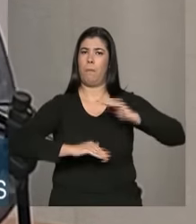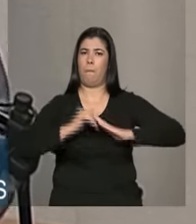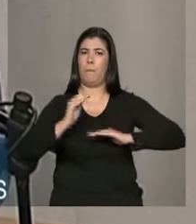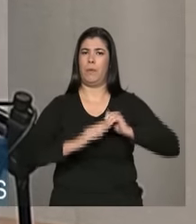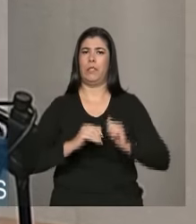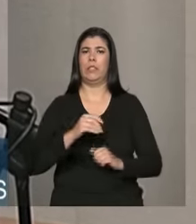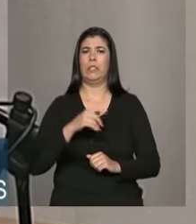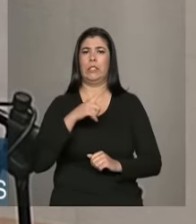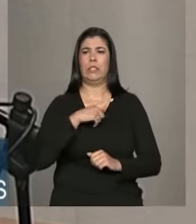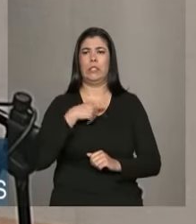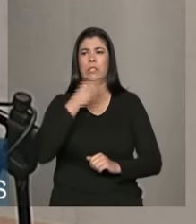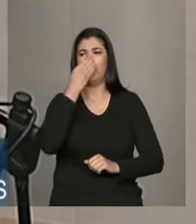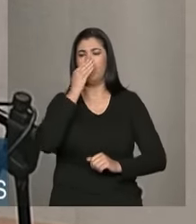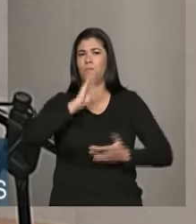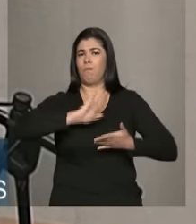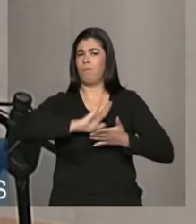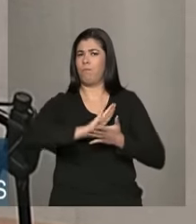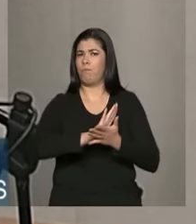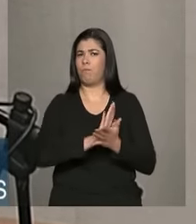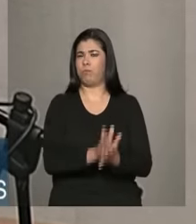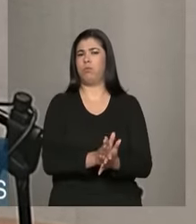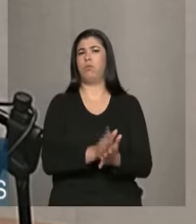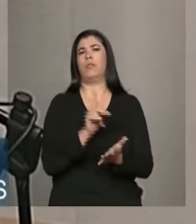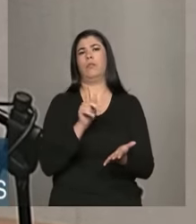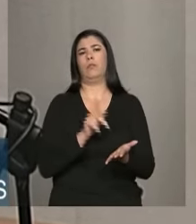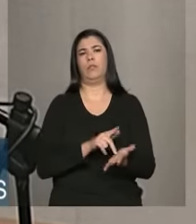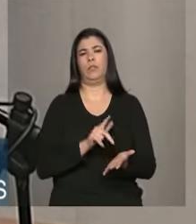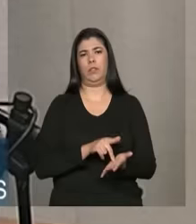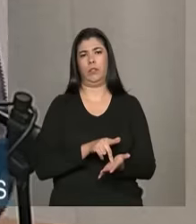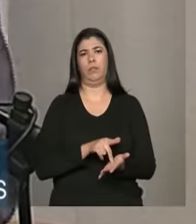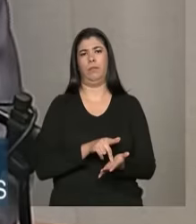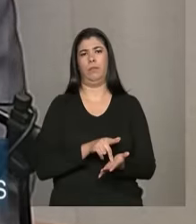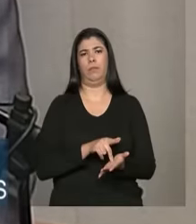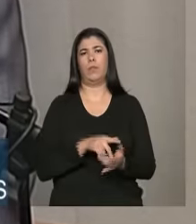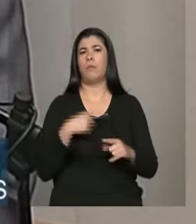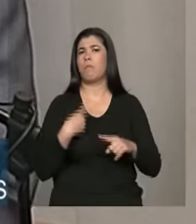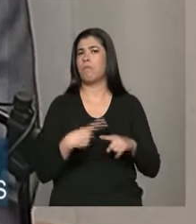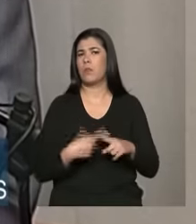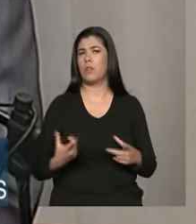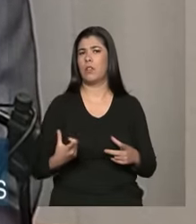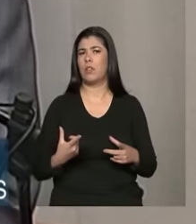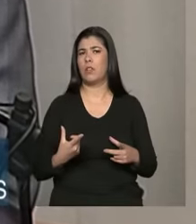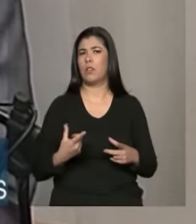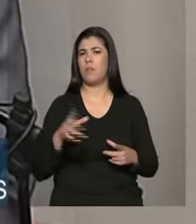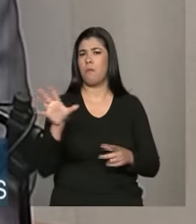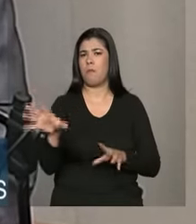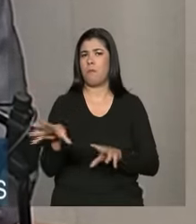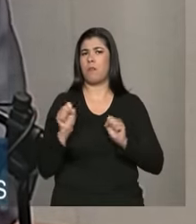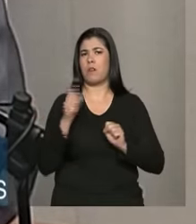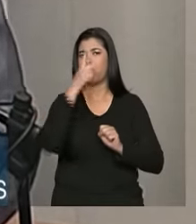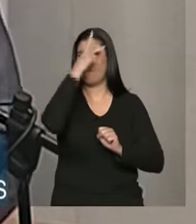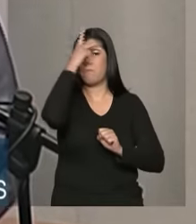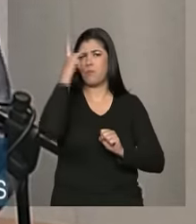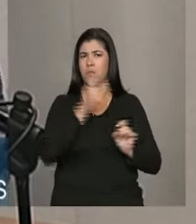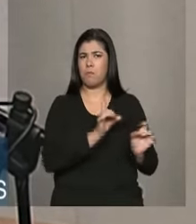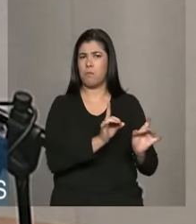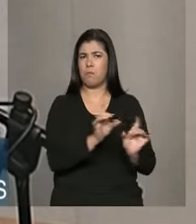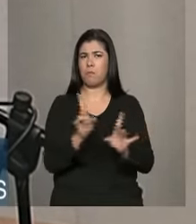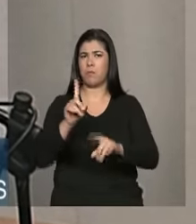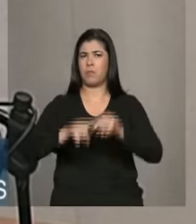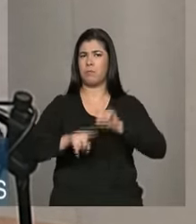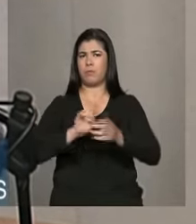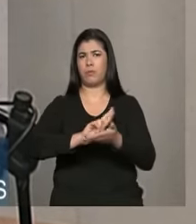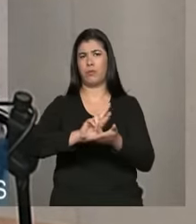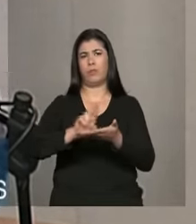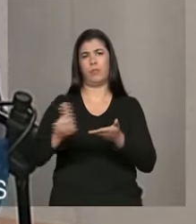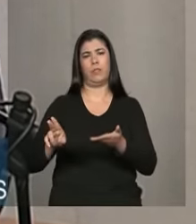profunda Ug geriza uma Profunda repugnância o tráfico de pessoas é um desses crimes eh Como